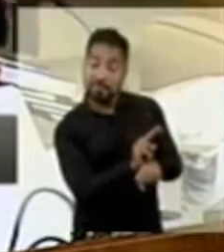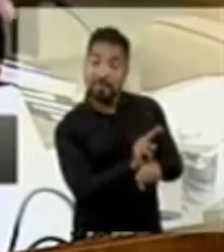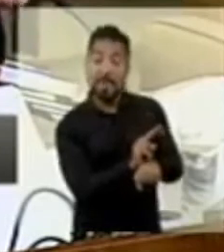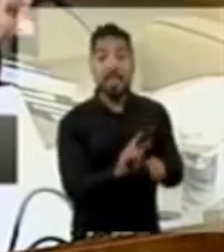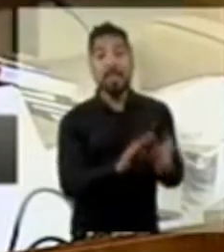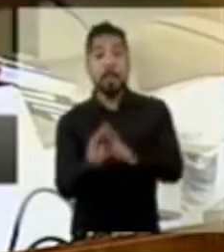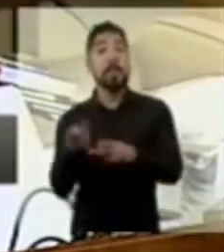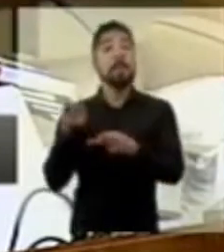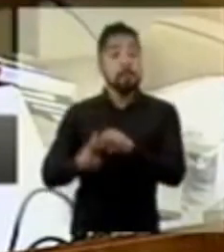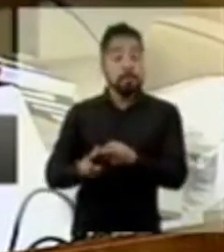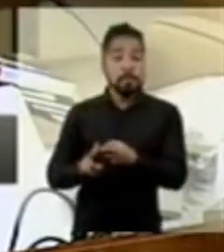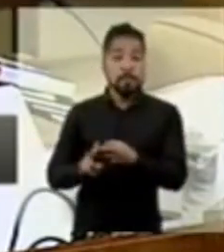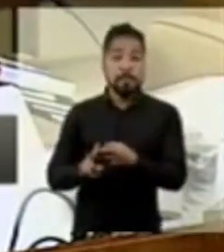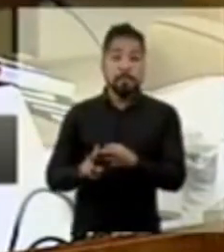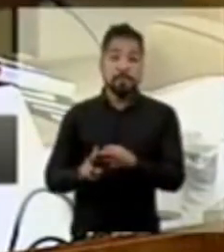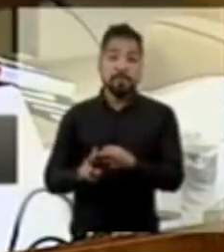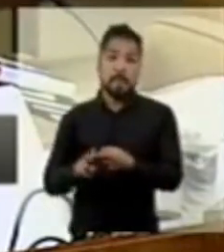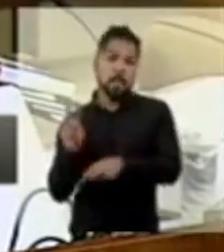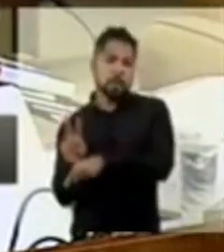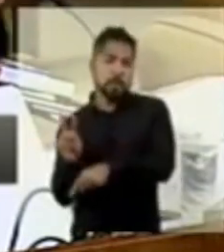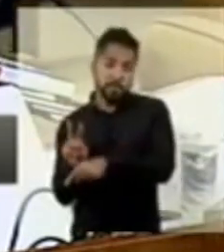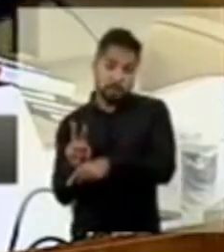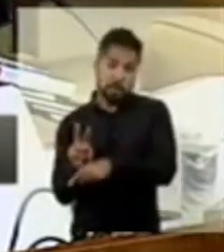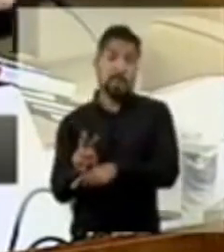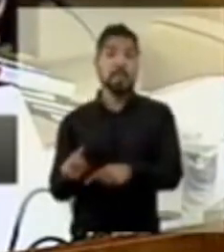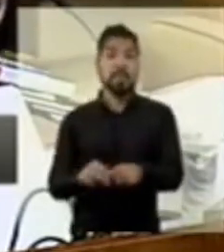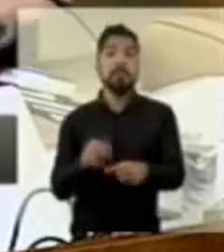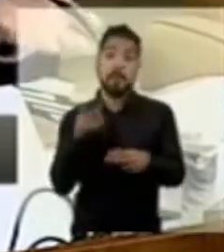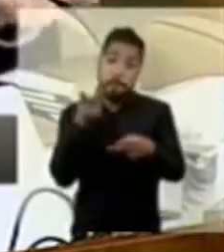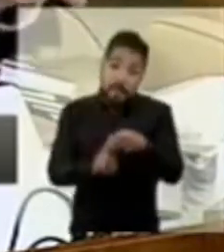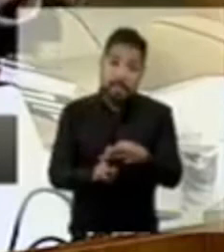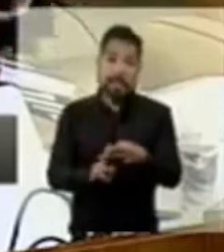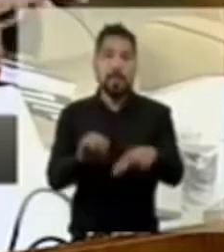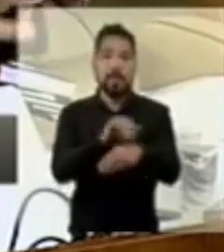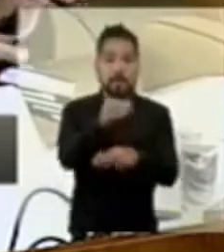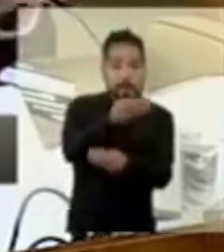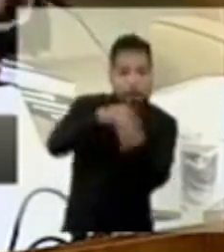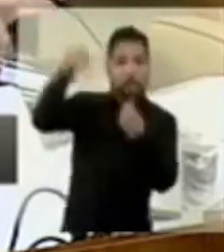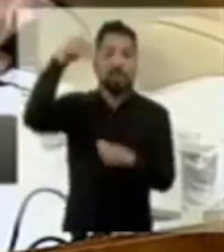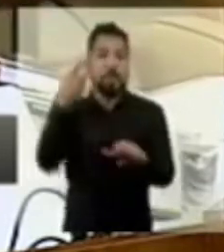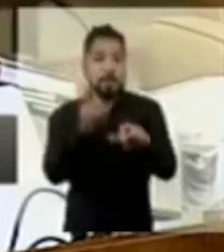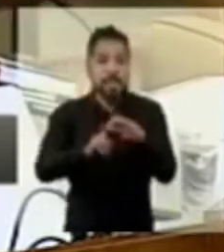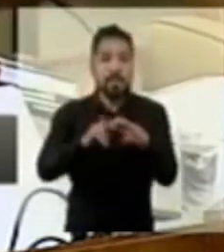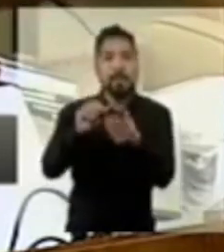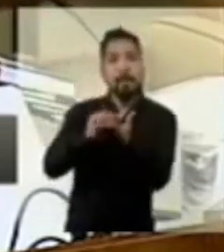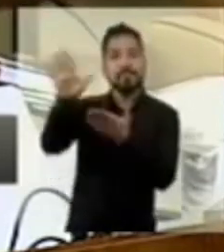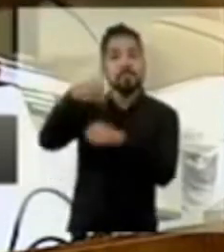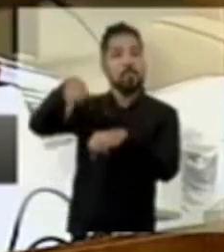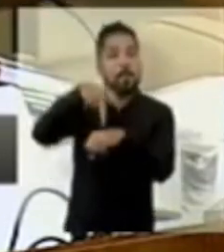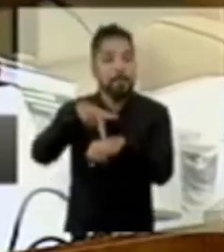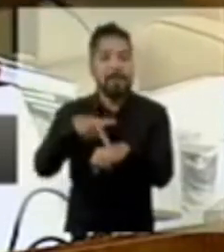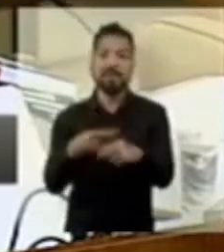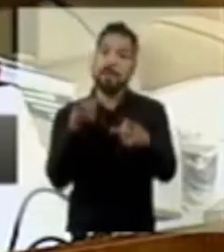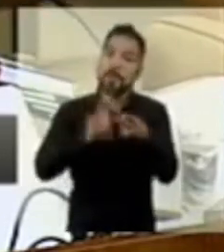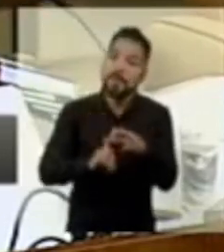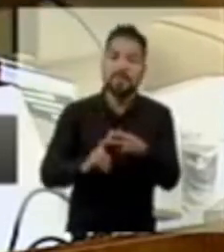você tem prisão é preventiva e tem prisão para fins de extradição prisão para fins de deportação prisão para fins de extradição